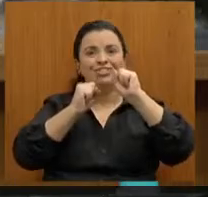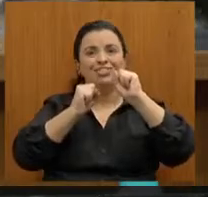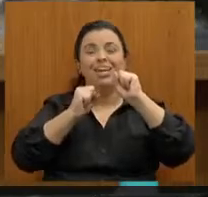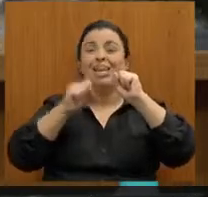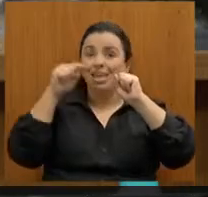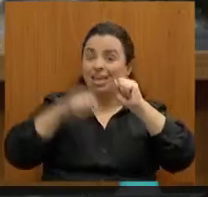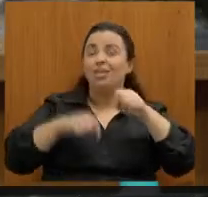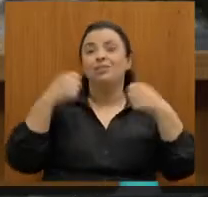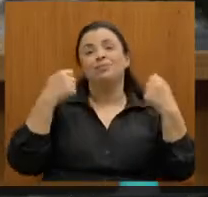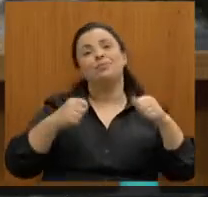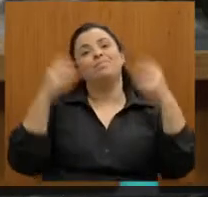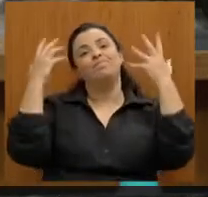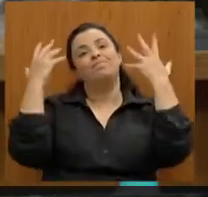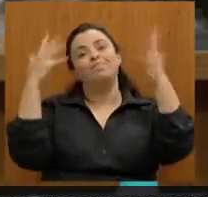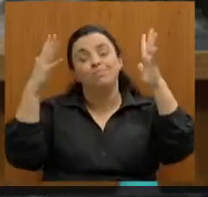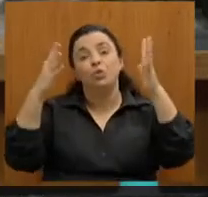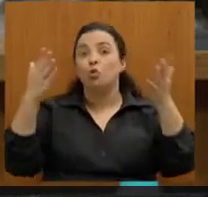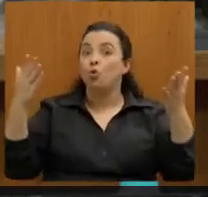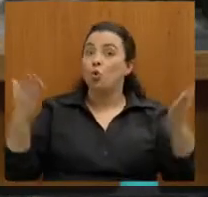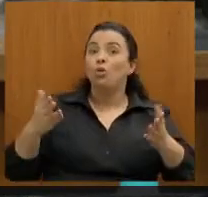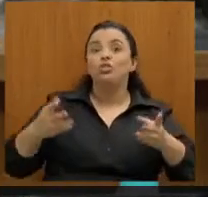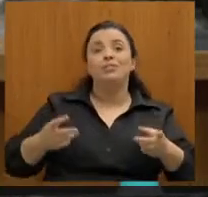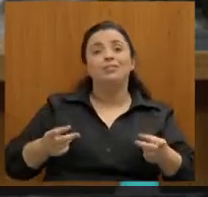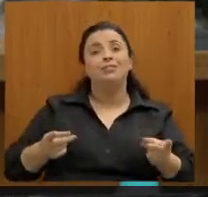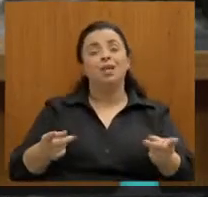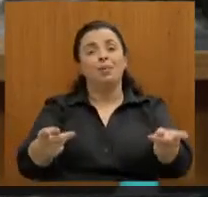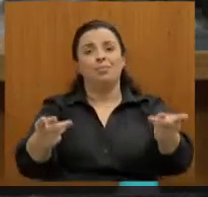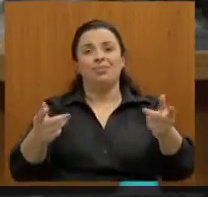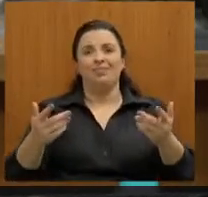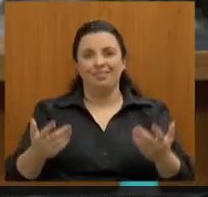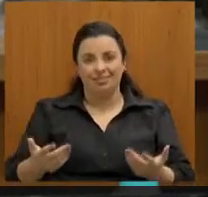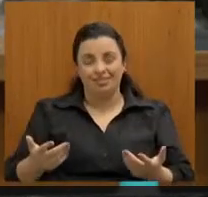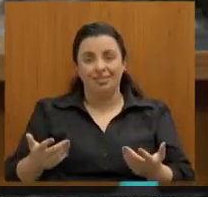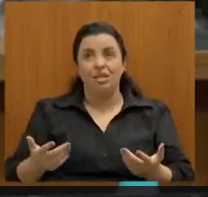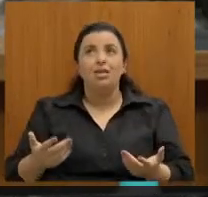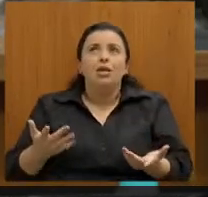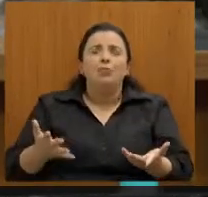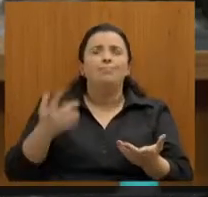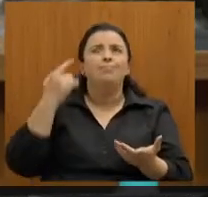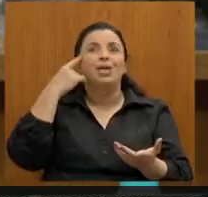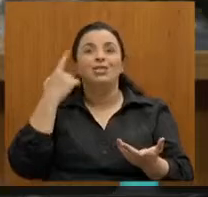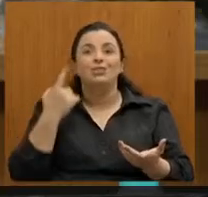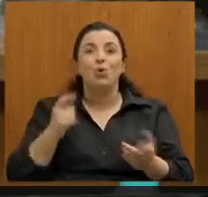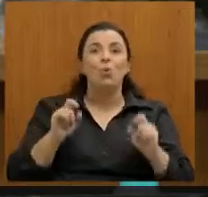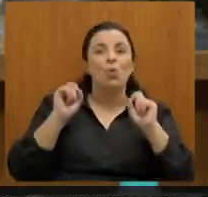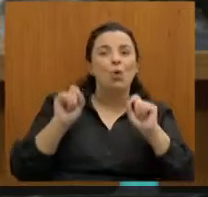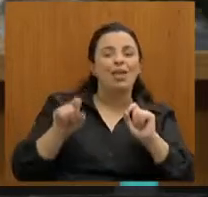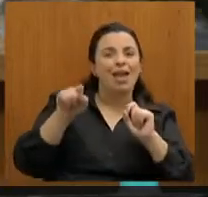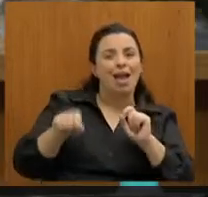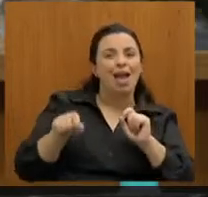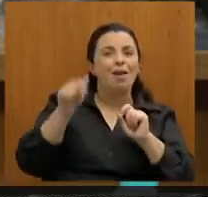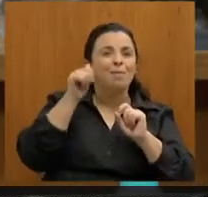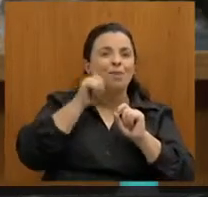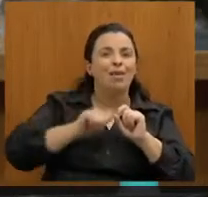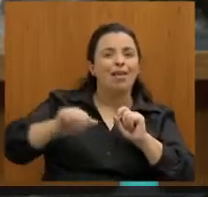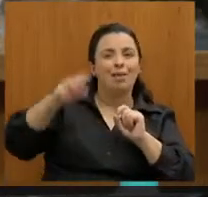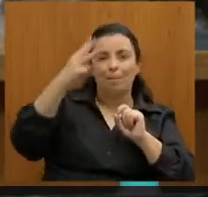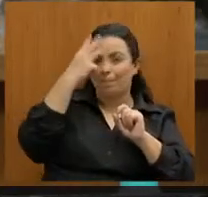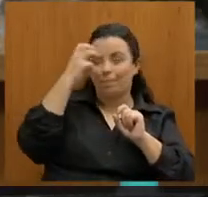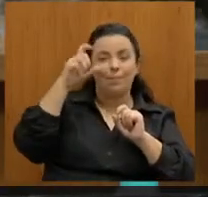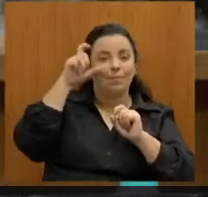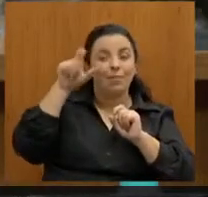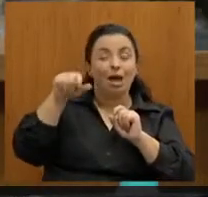celebrado hoje e sempre bom então fica a pergunta o que é que a Maria da Penha